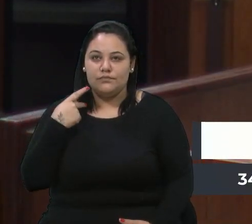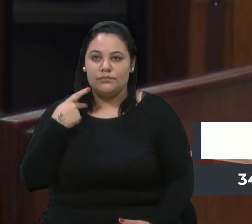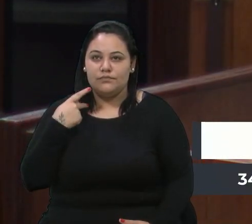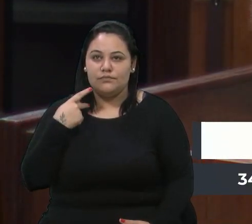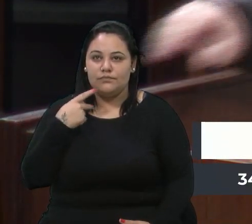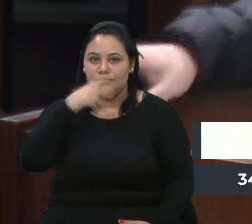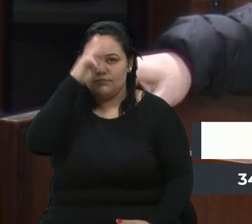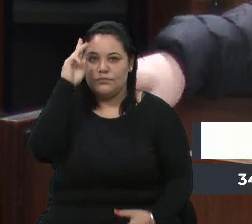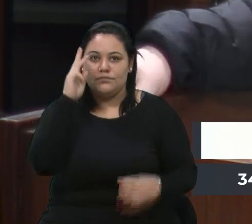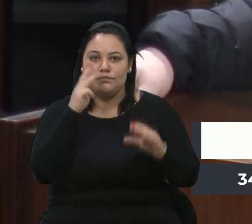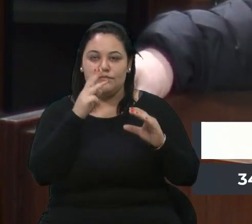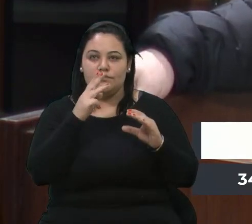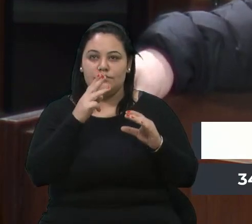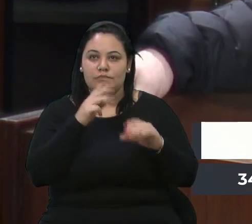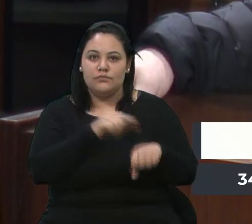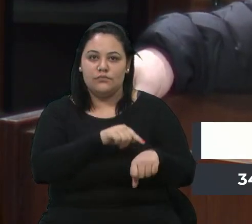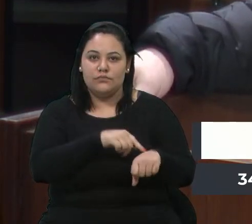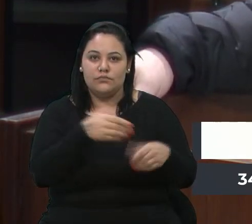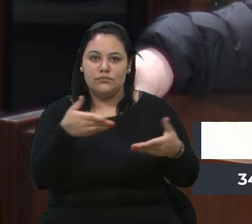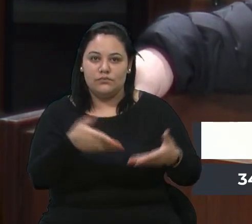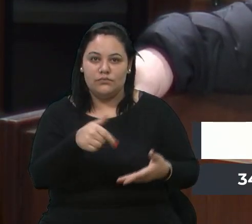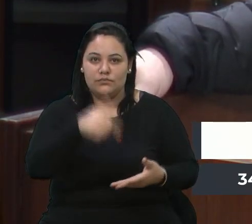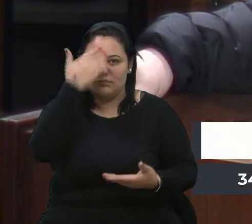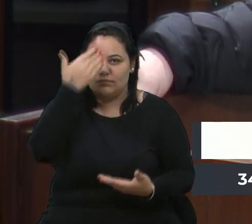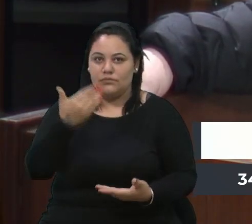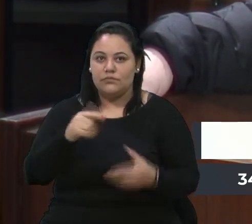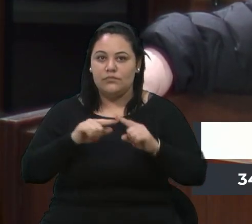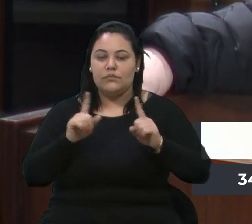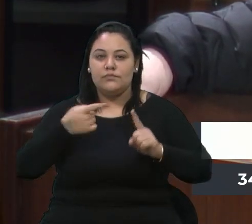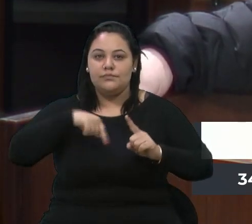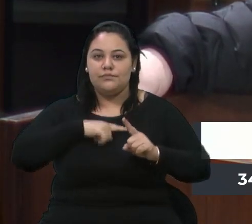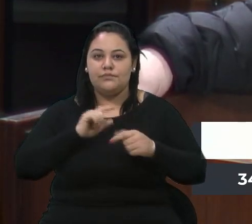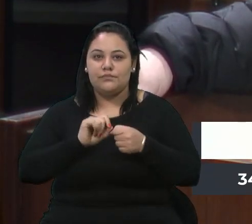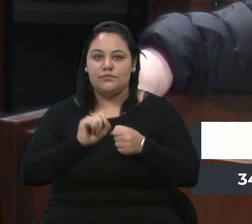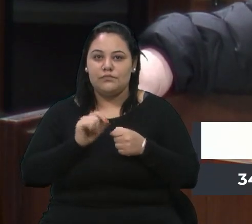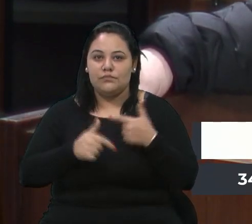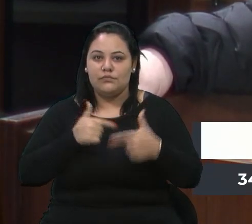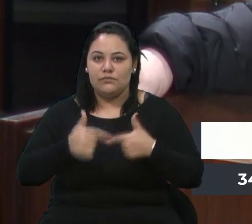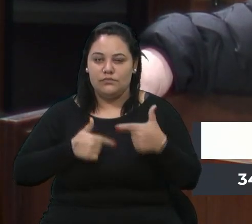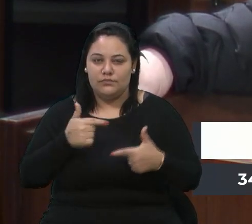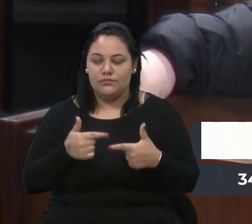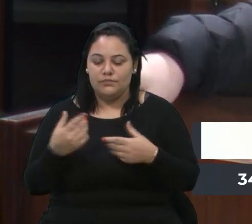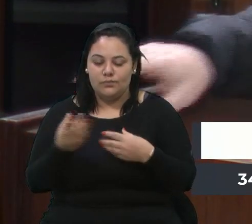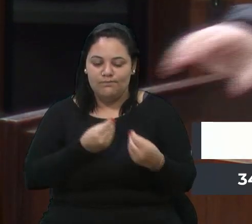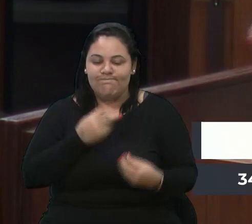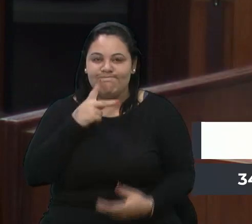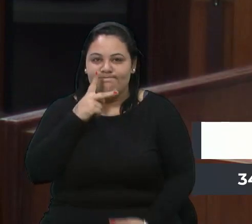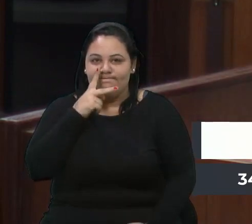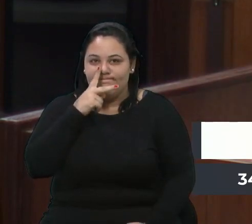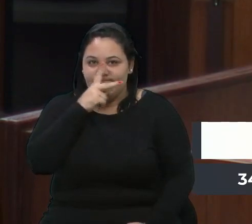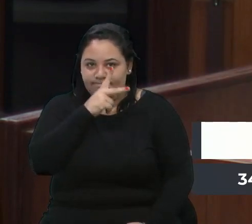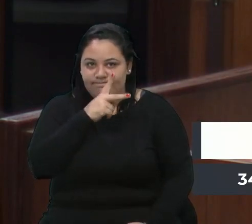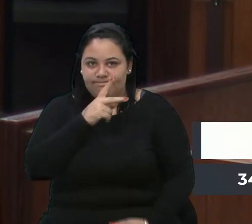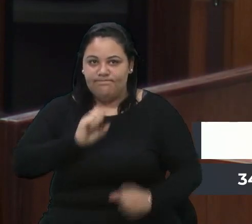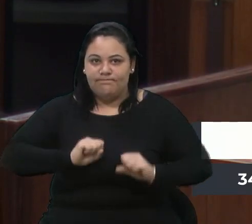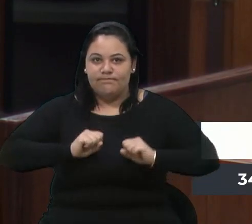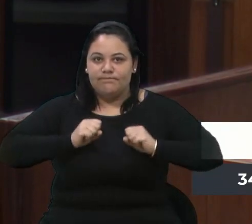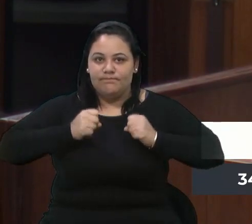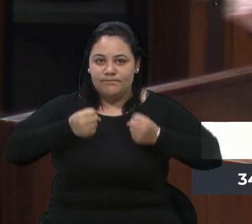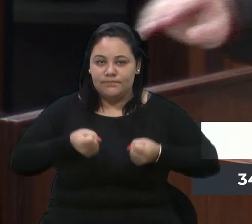aqui, mas a gente vem também fazendo um trabalho, vereador Ues, muito forte na questão da